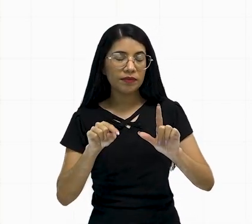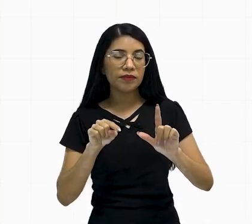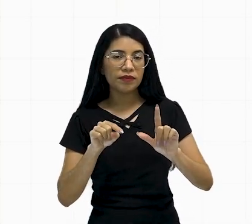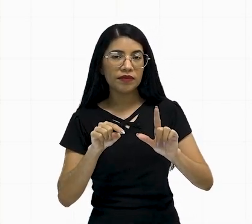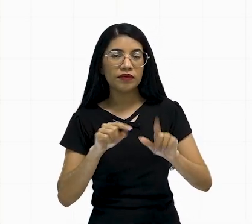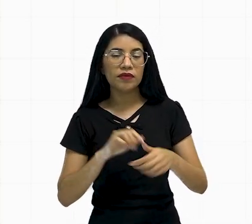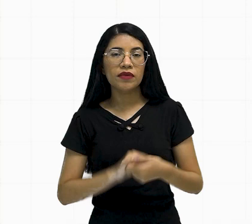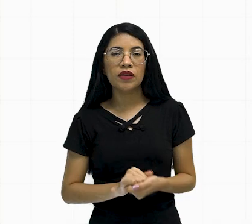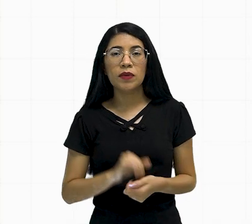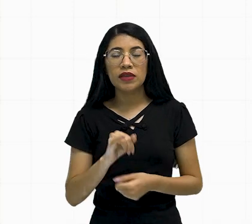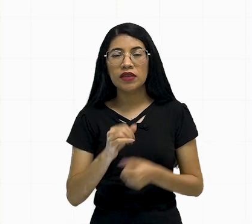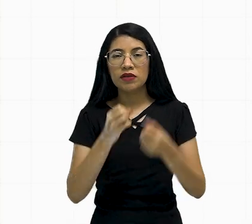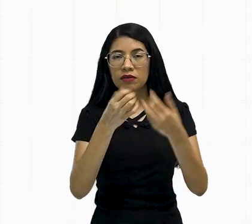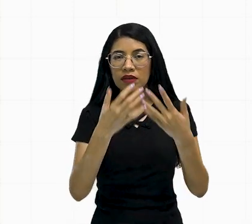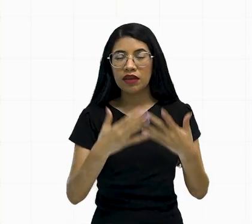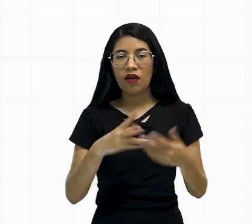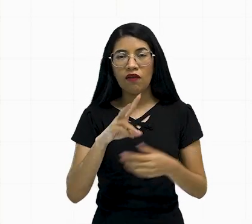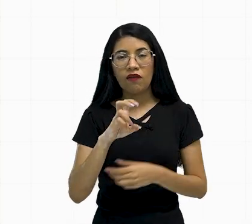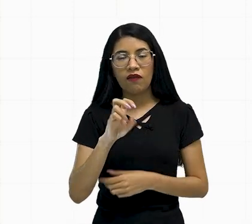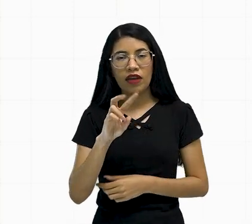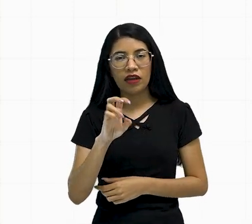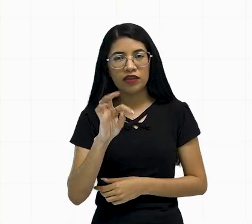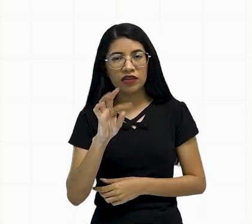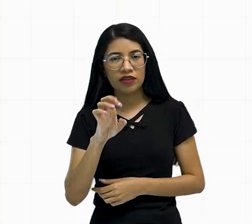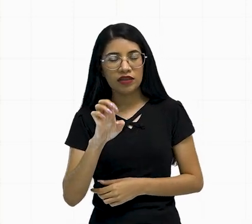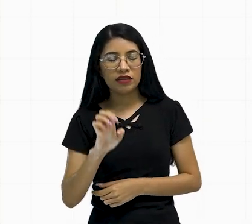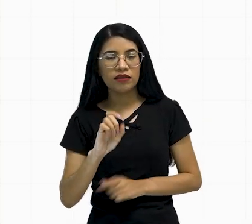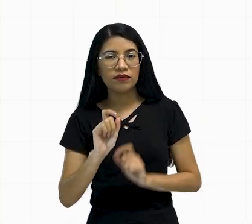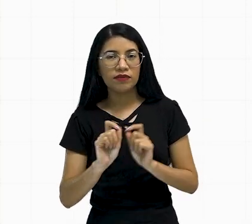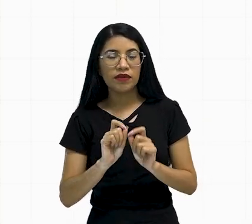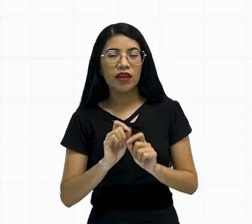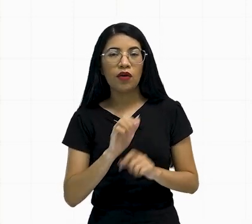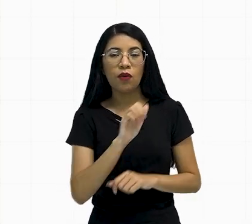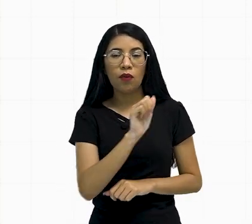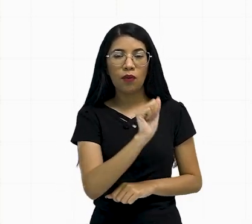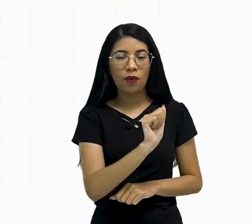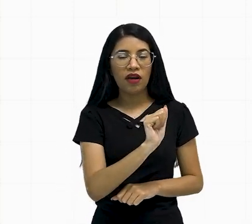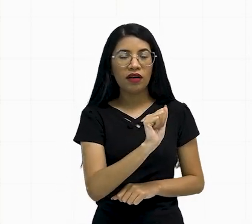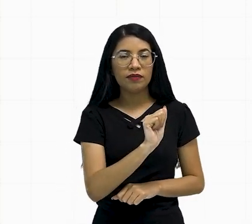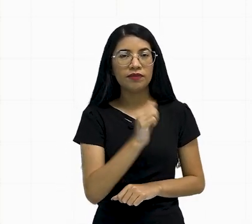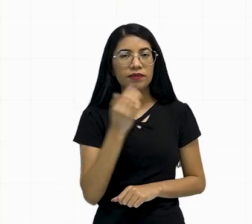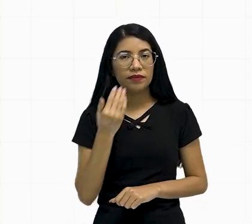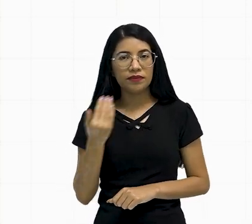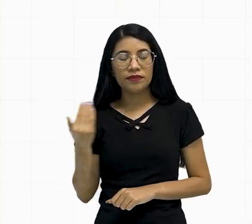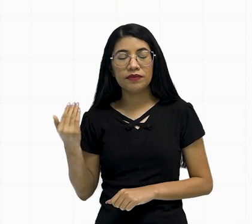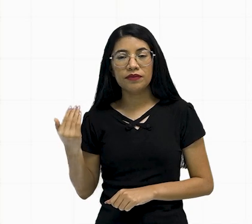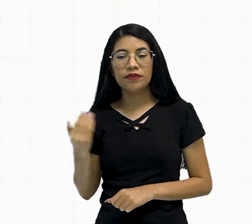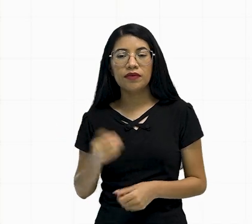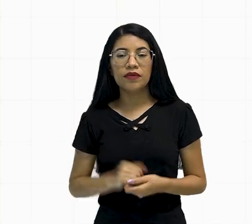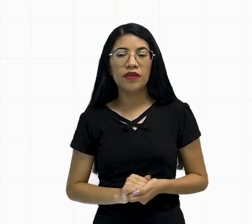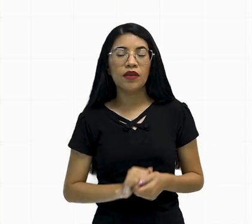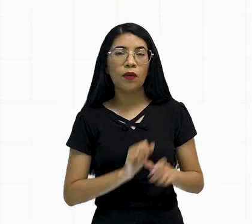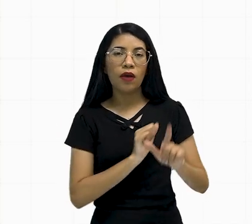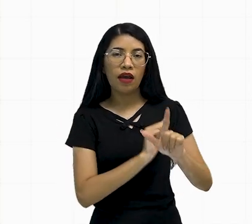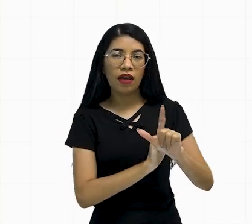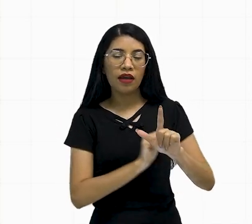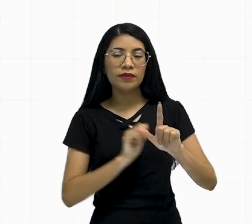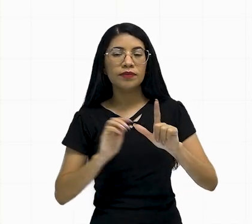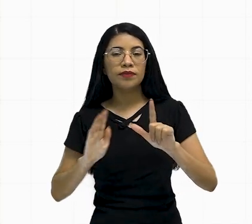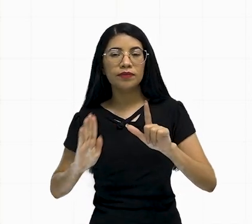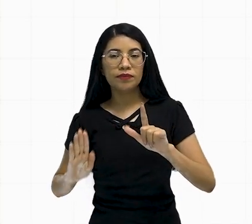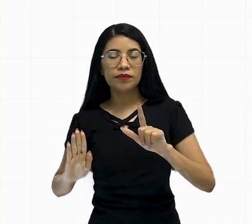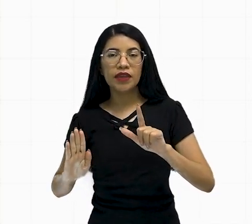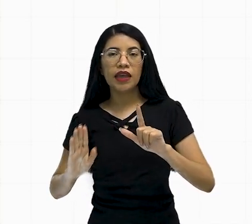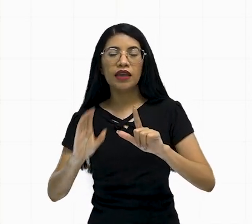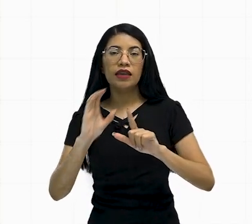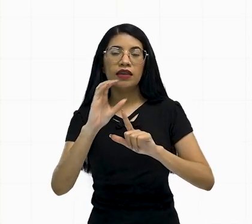Quando eu falar em vértice, vamos considerar aqui, ó, o vértice A inicial, o vértice B